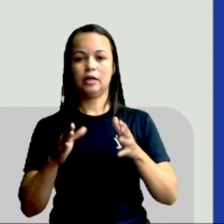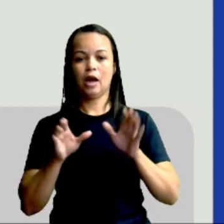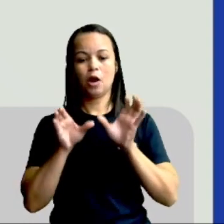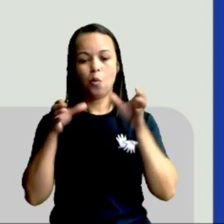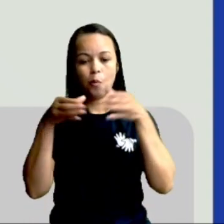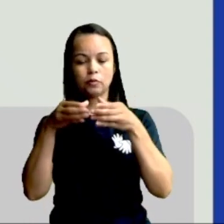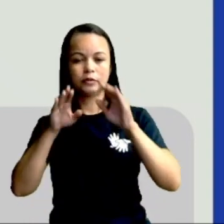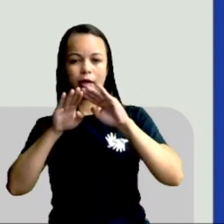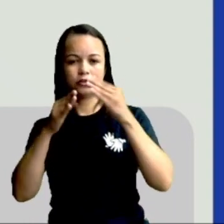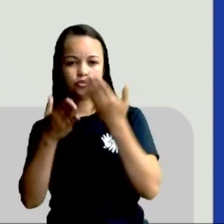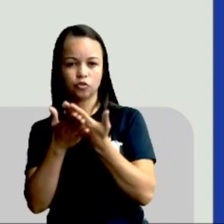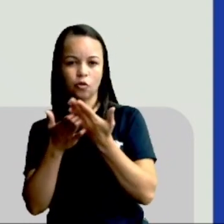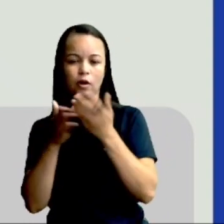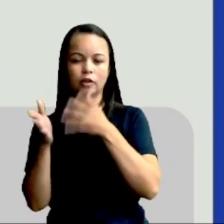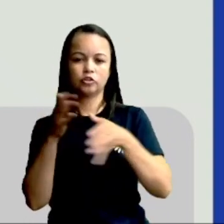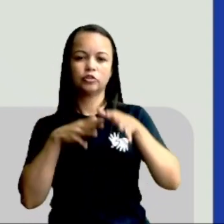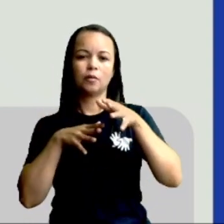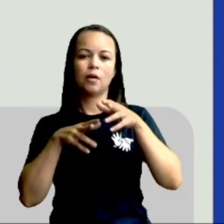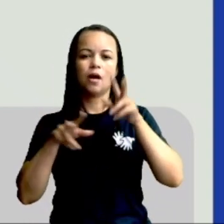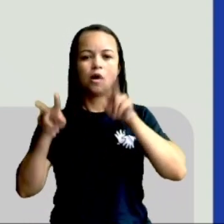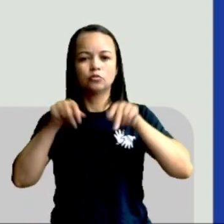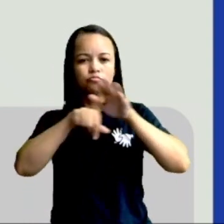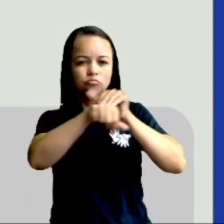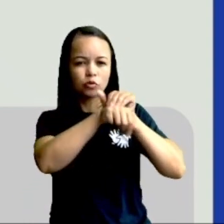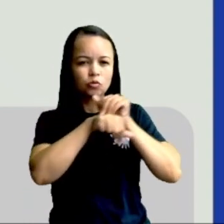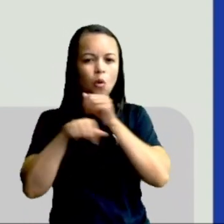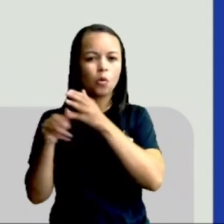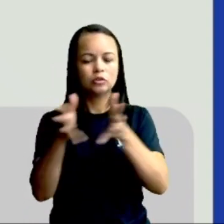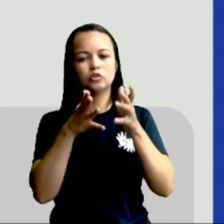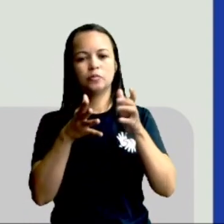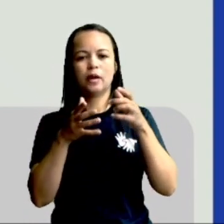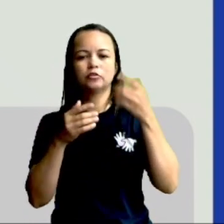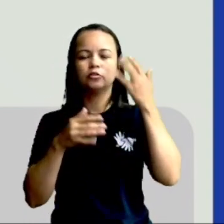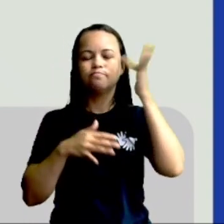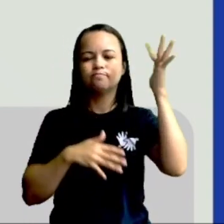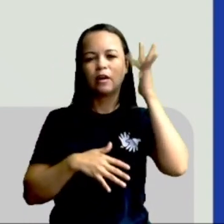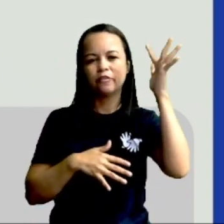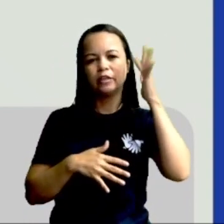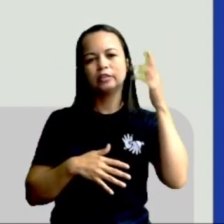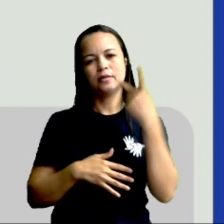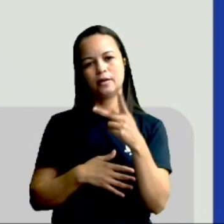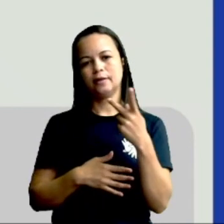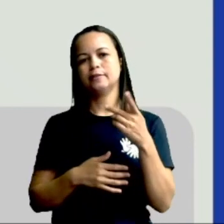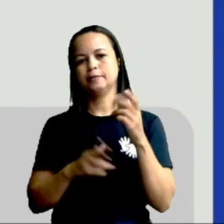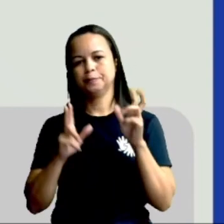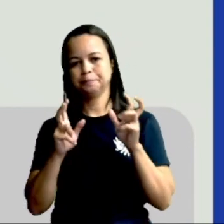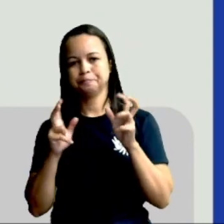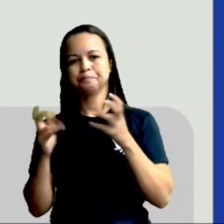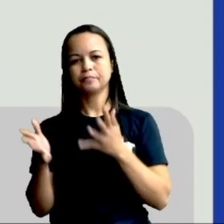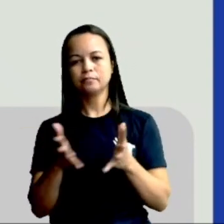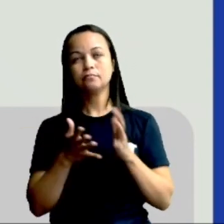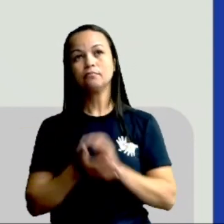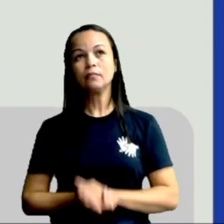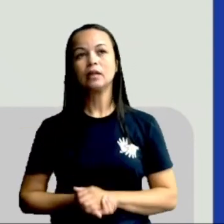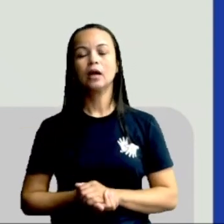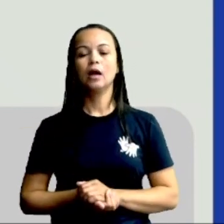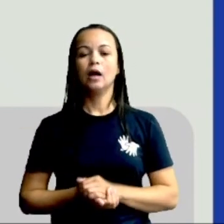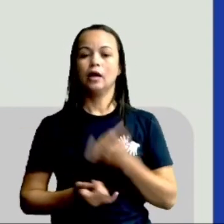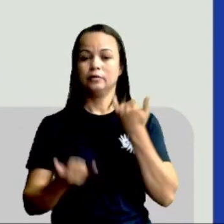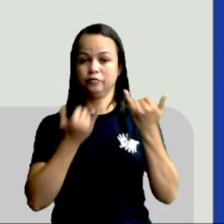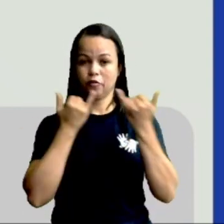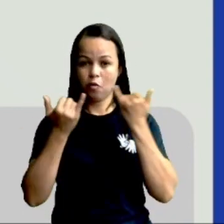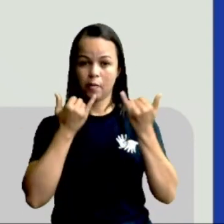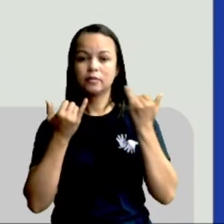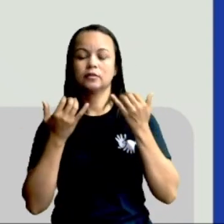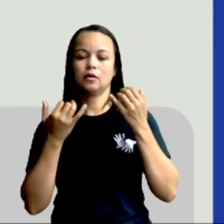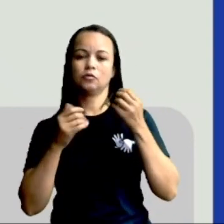chama toda a sociedade para a gente refletir essas atitudes. Então, primeiro, é importante que a gente se informe